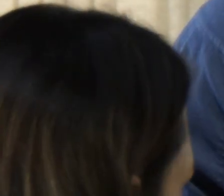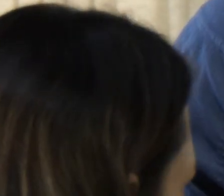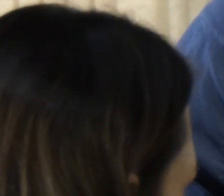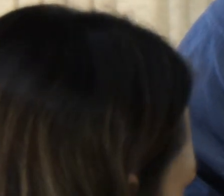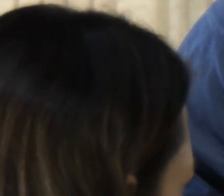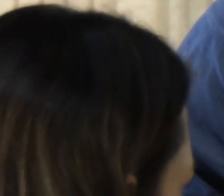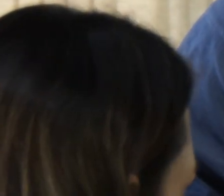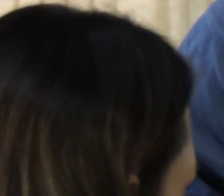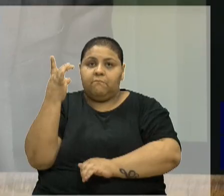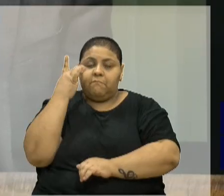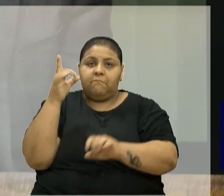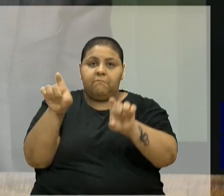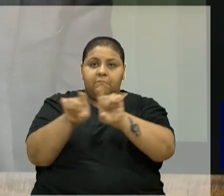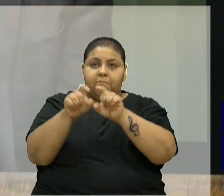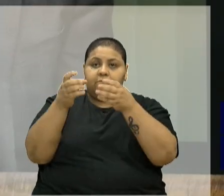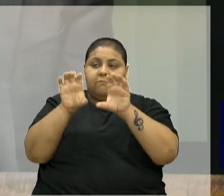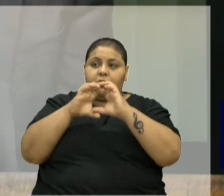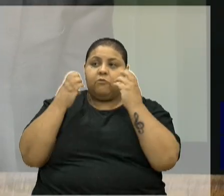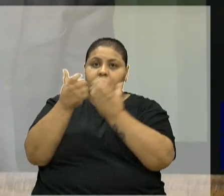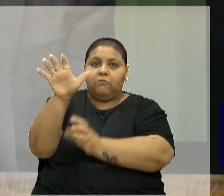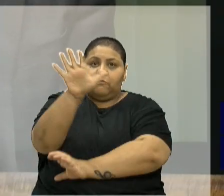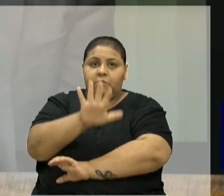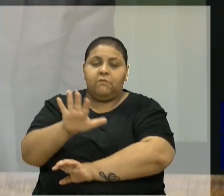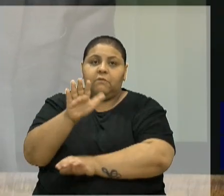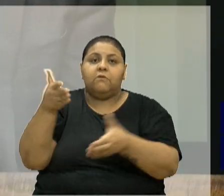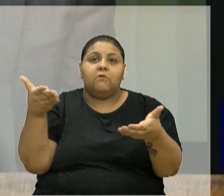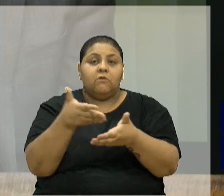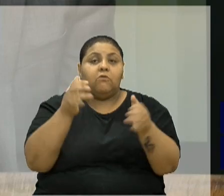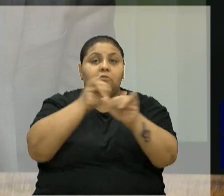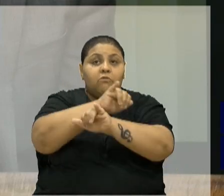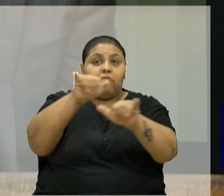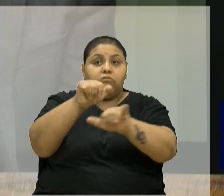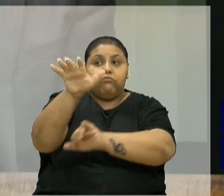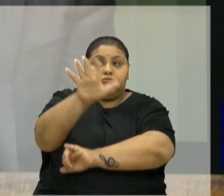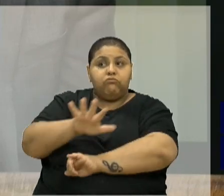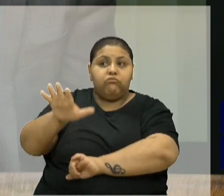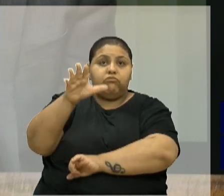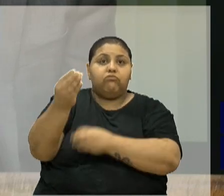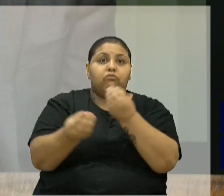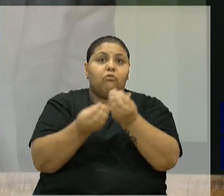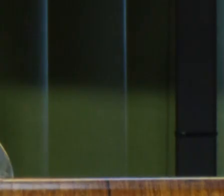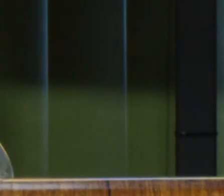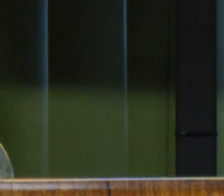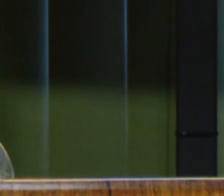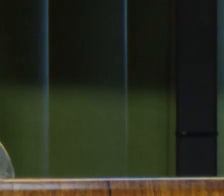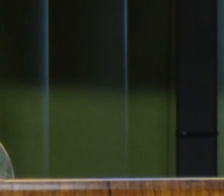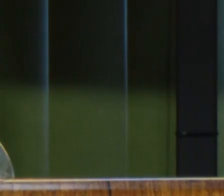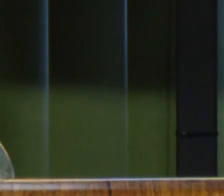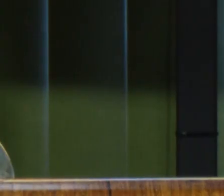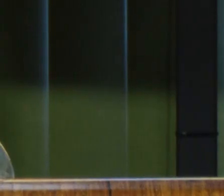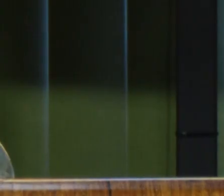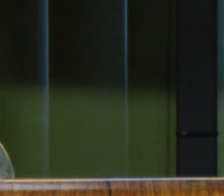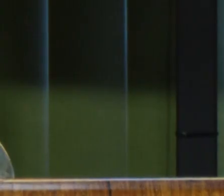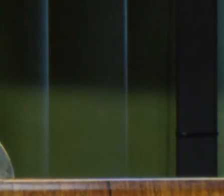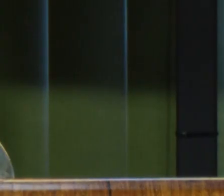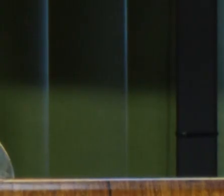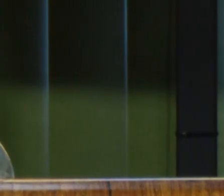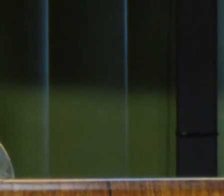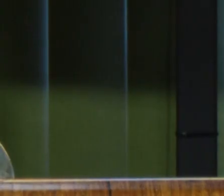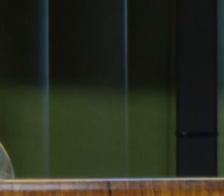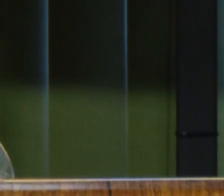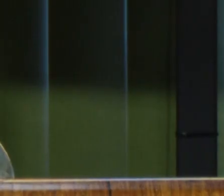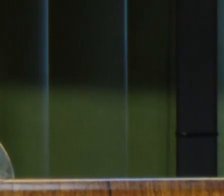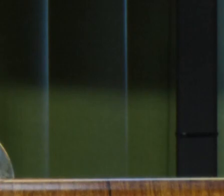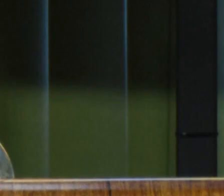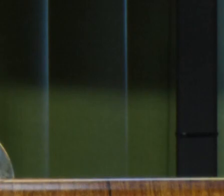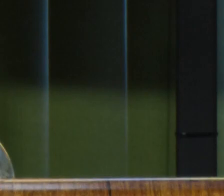janeiro de 2025. Quem comandou os trabalhos foi a presidente da comissão, vereadora Tatiane Frisso. O prefeito Adilóide Domênico, reeleito